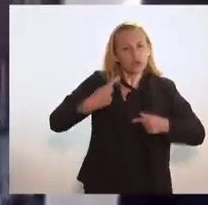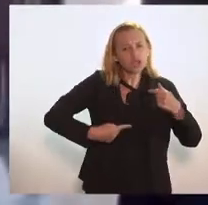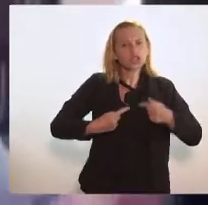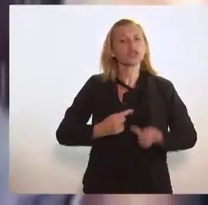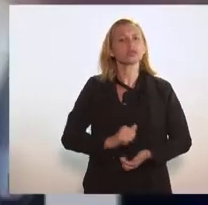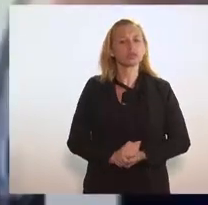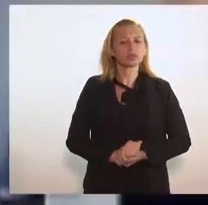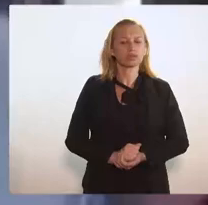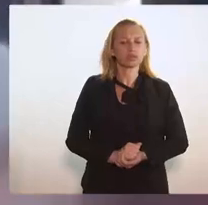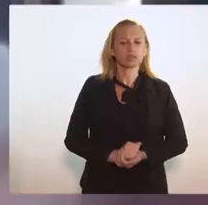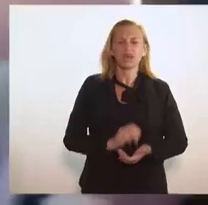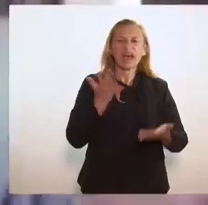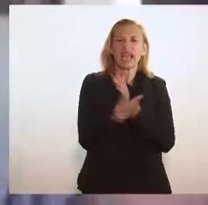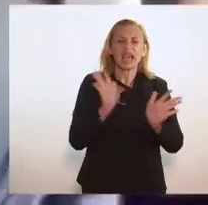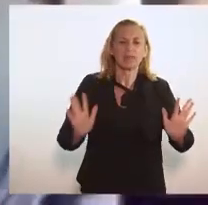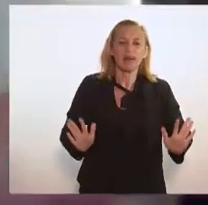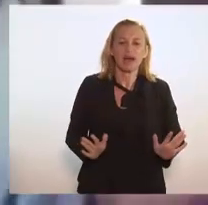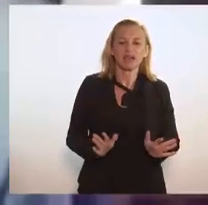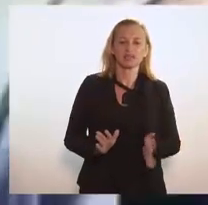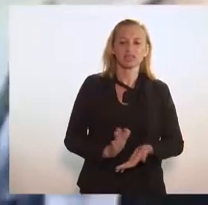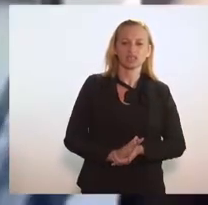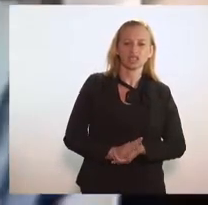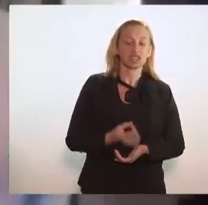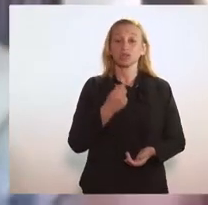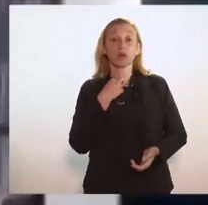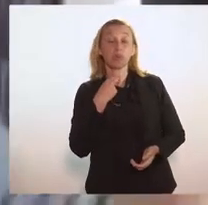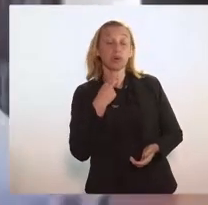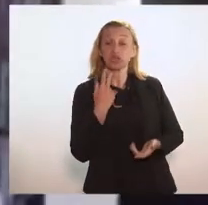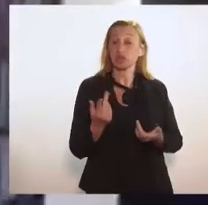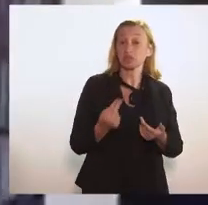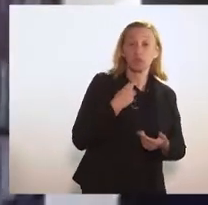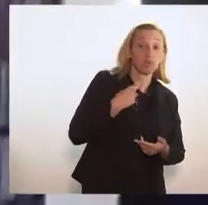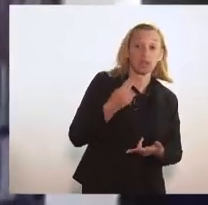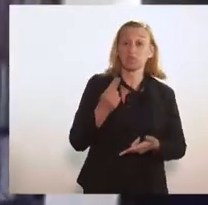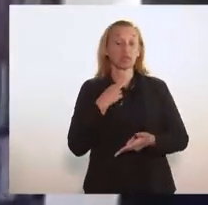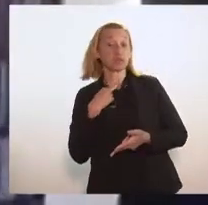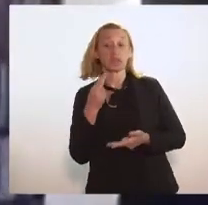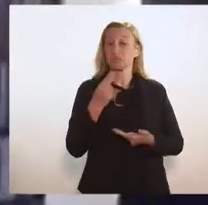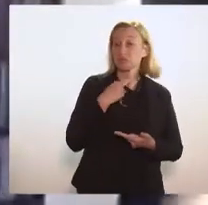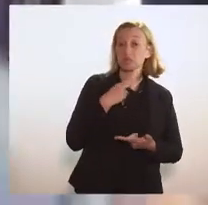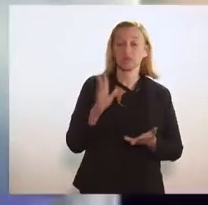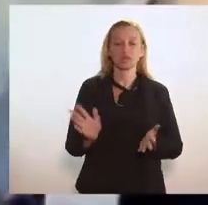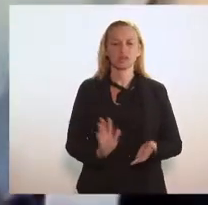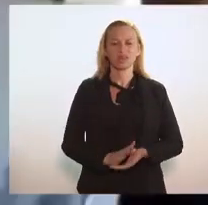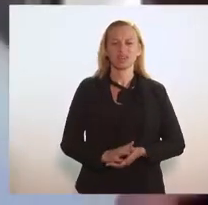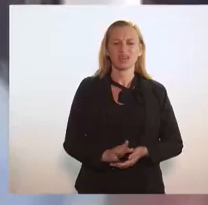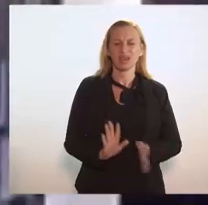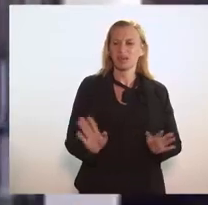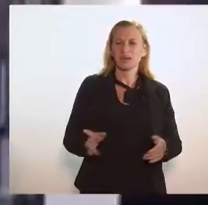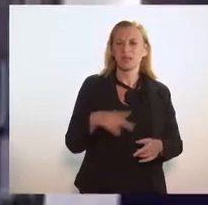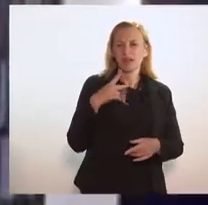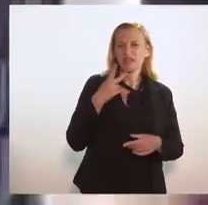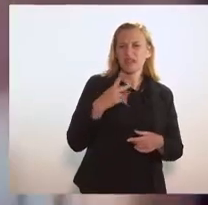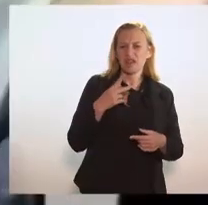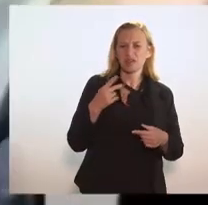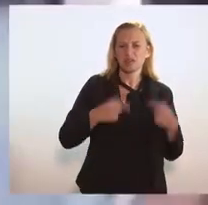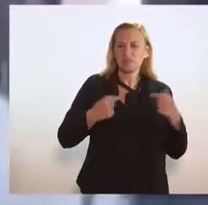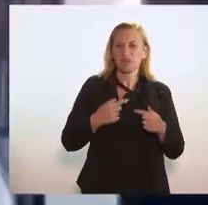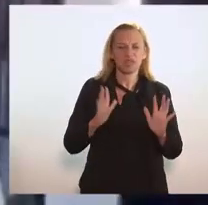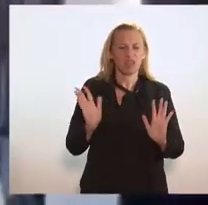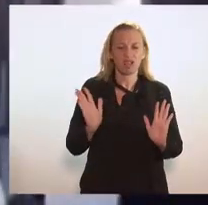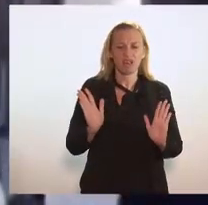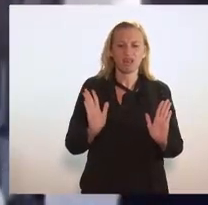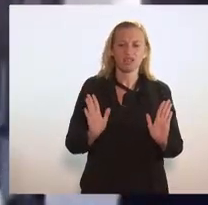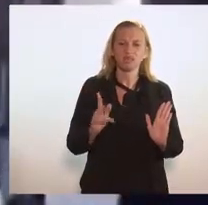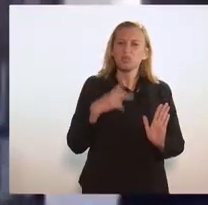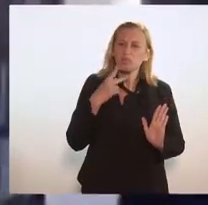perto de tudo currículo como acabar com esse negócio não podemos polícia não não pode vai falar de tem que tá sem politizando o negócio não